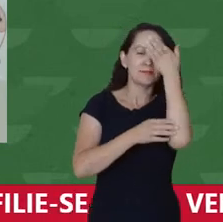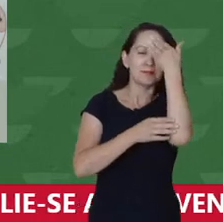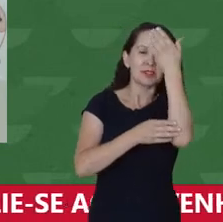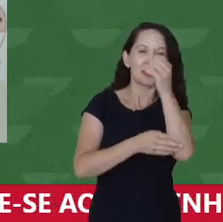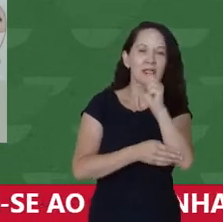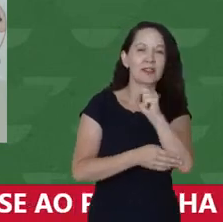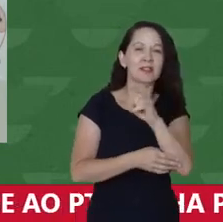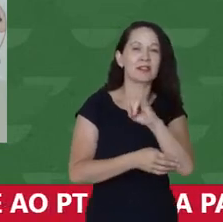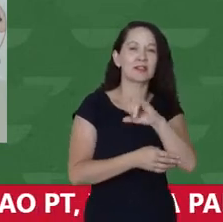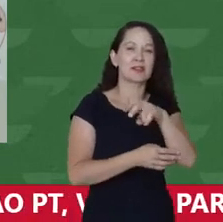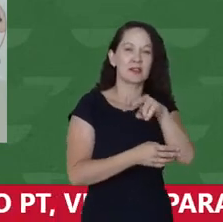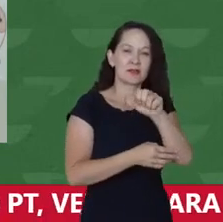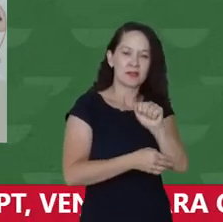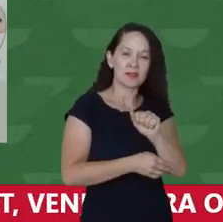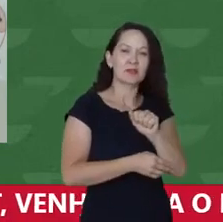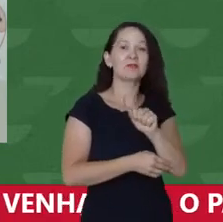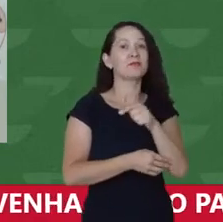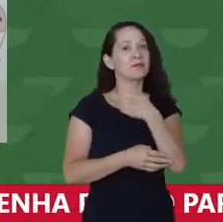Silvana,